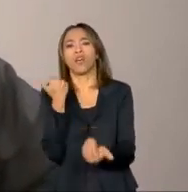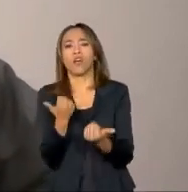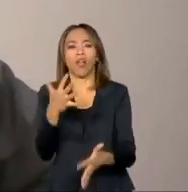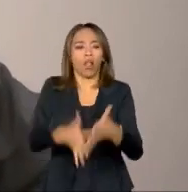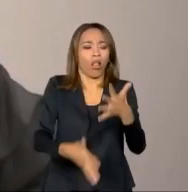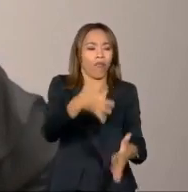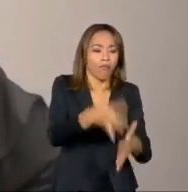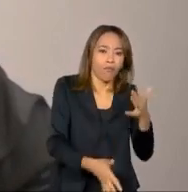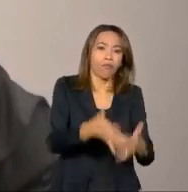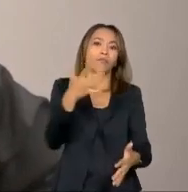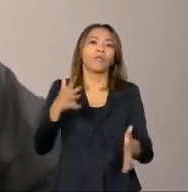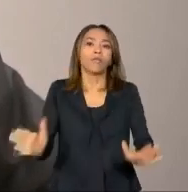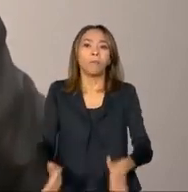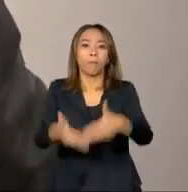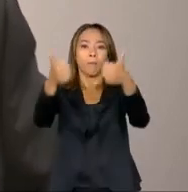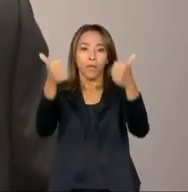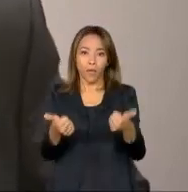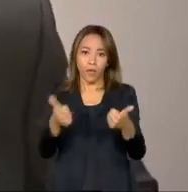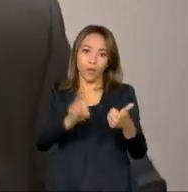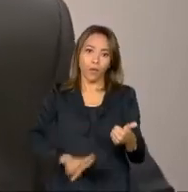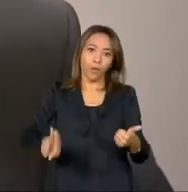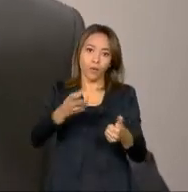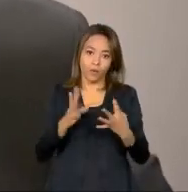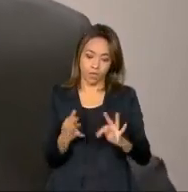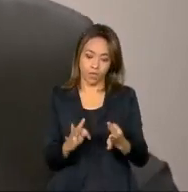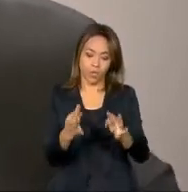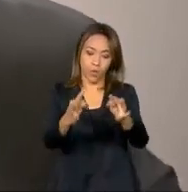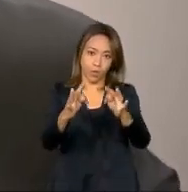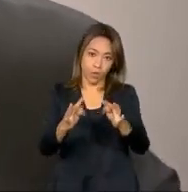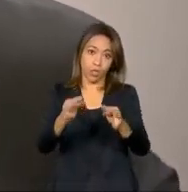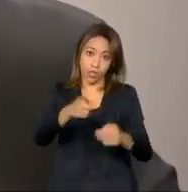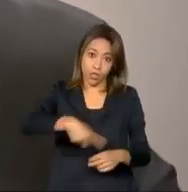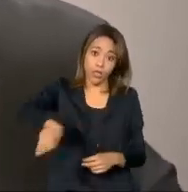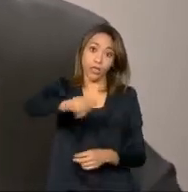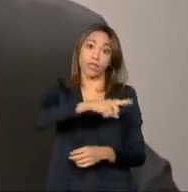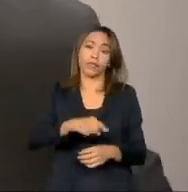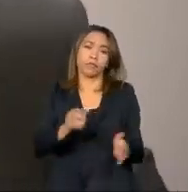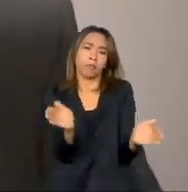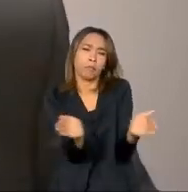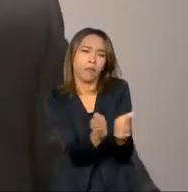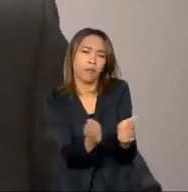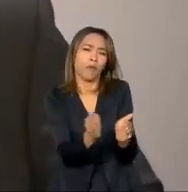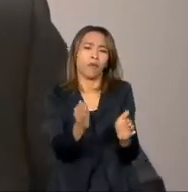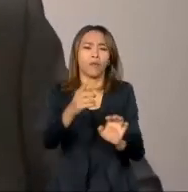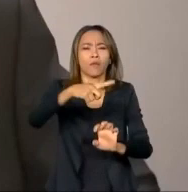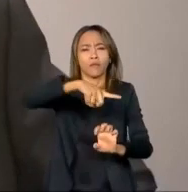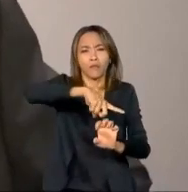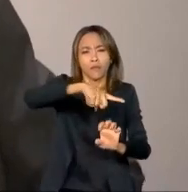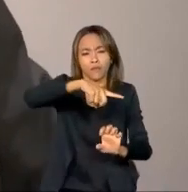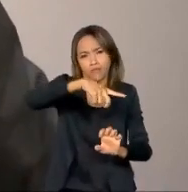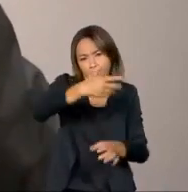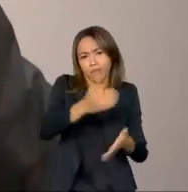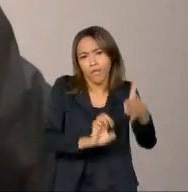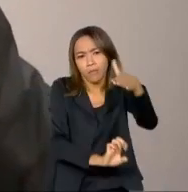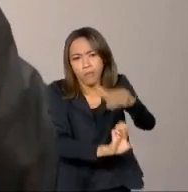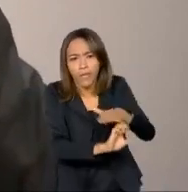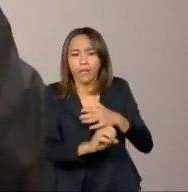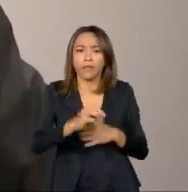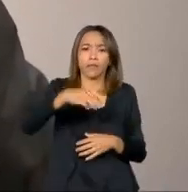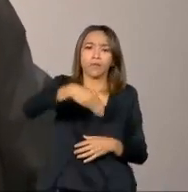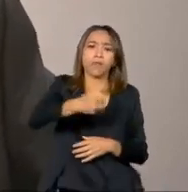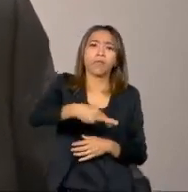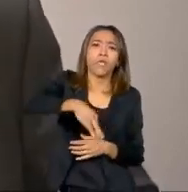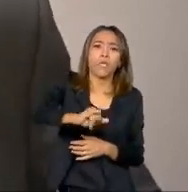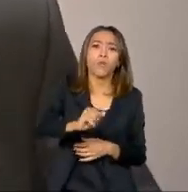a digitalização das micro e pequenas e médias indústrias e empresas de maneira